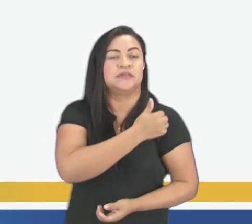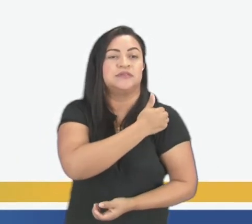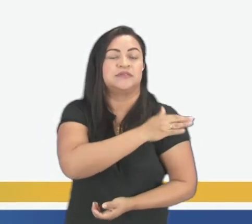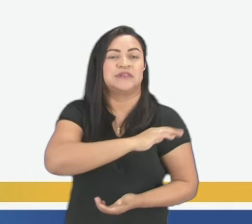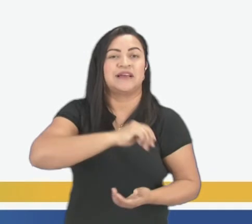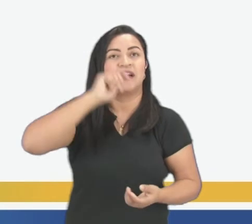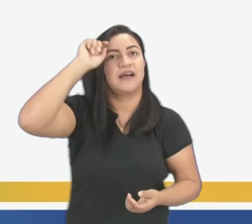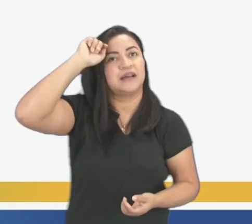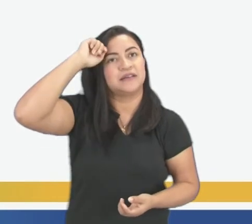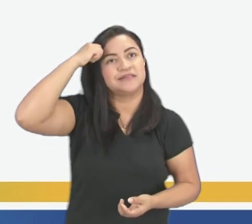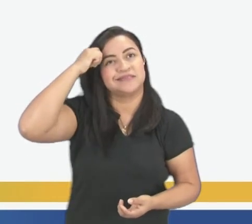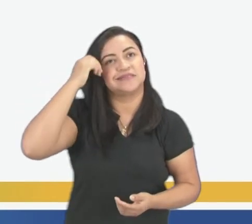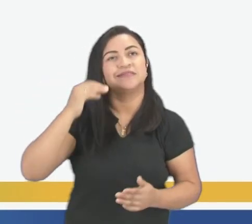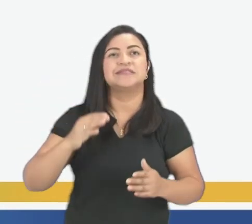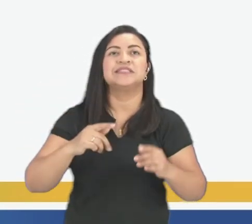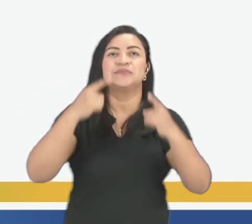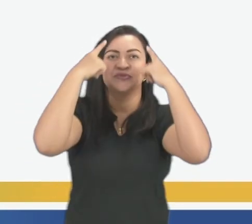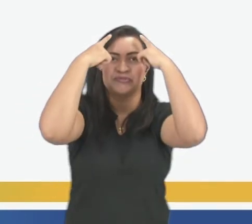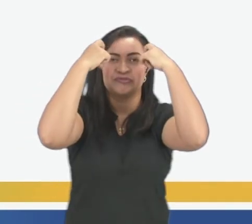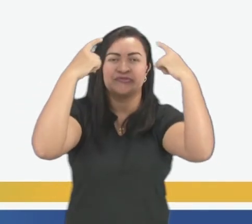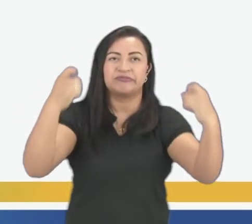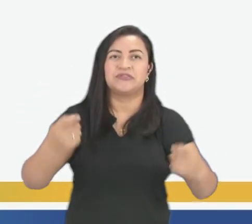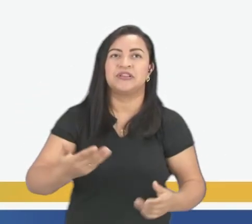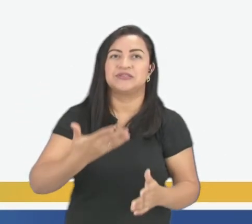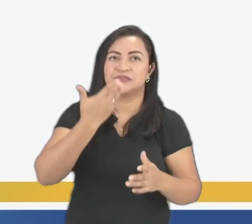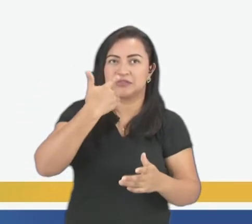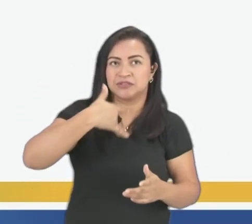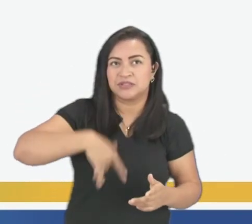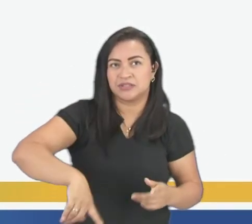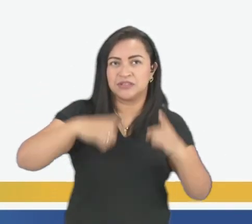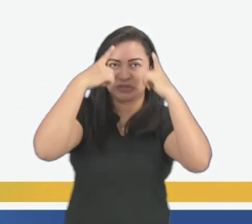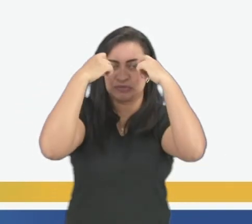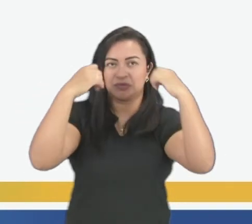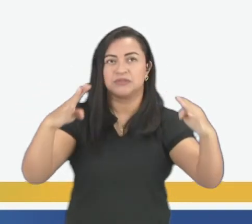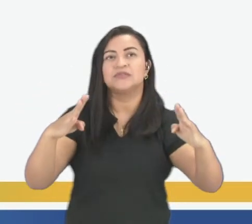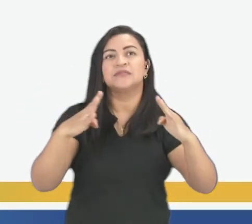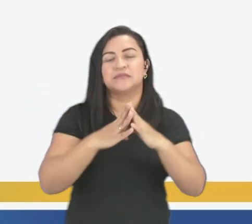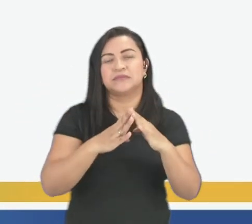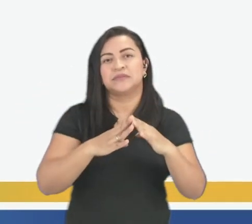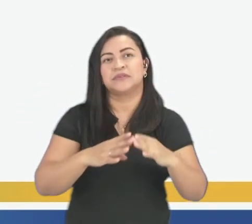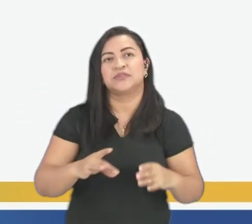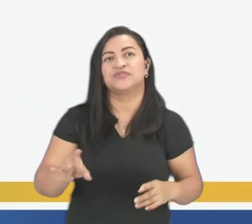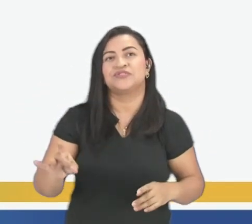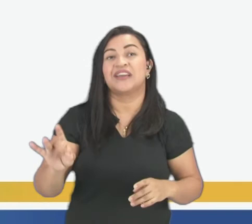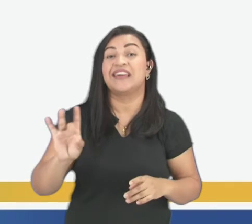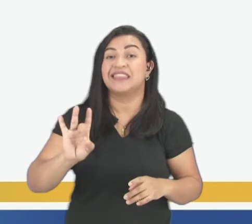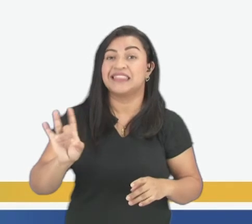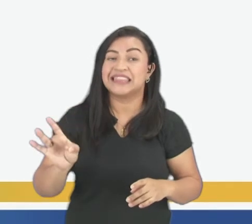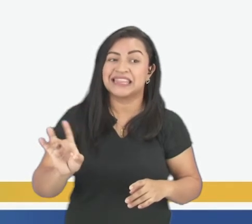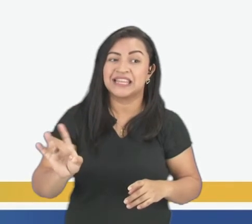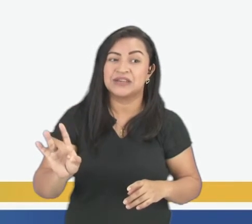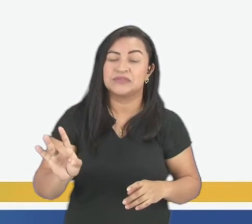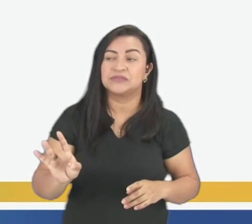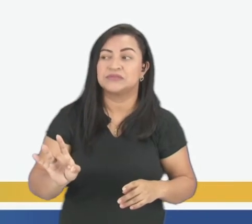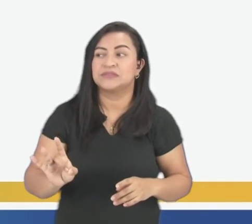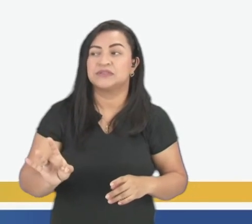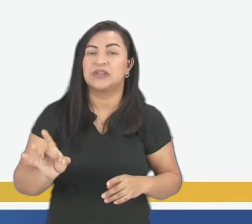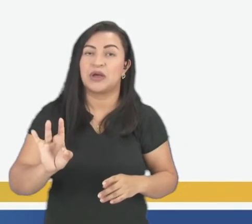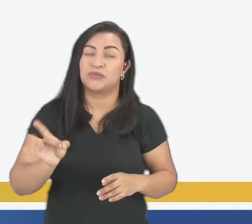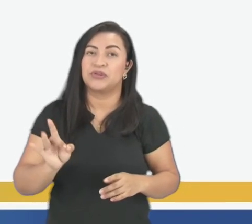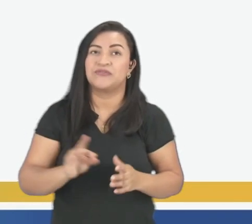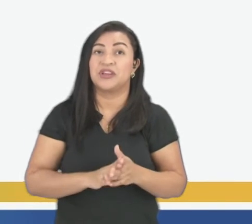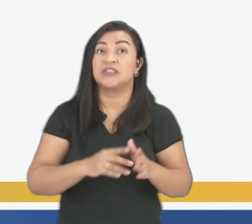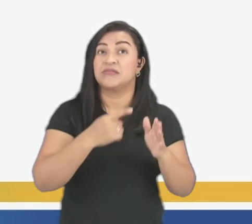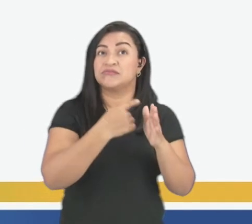violação doméstica, narcotráfico. Tá? E aí nós temos os campos, você vai enumerar conforme a coluna. Tá? Então a resposta